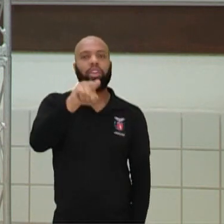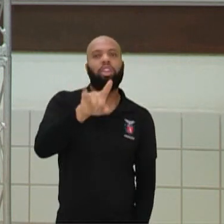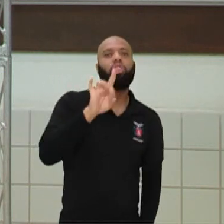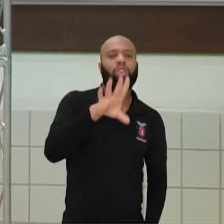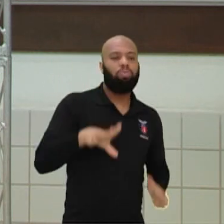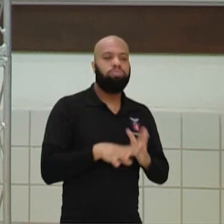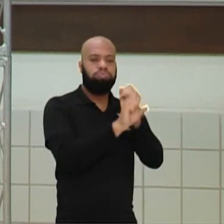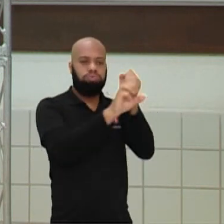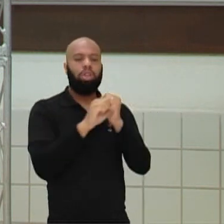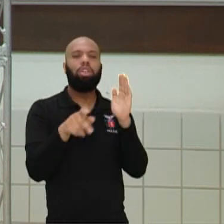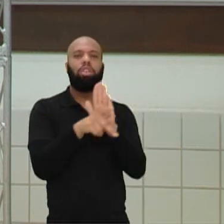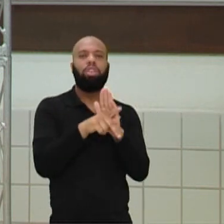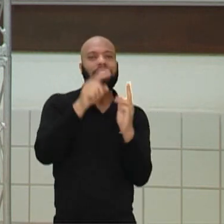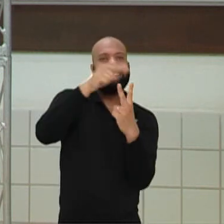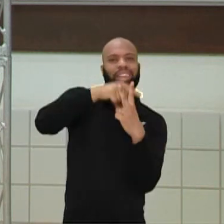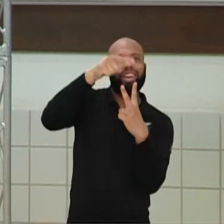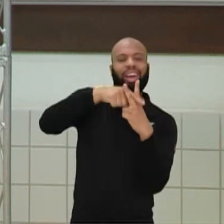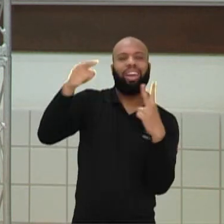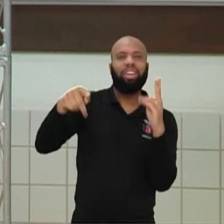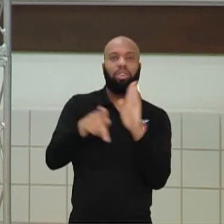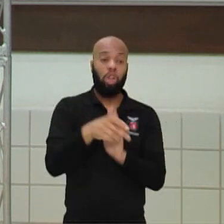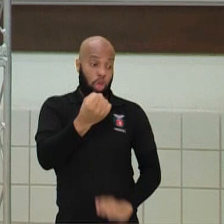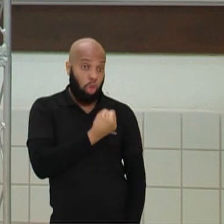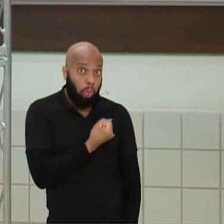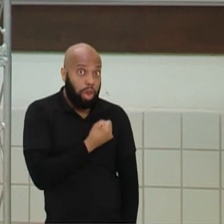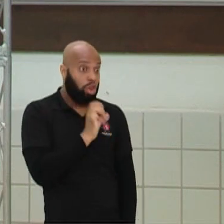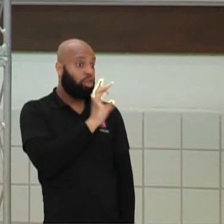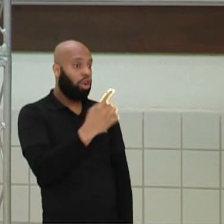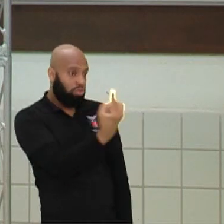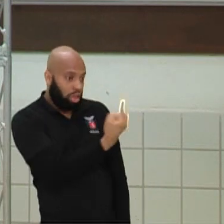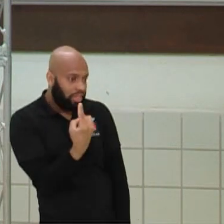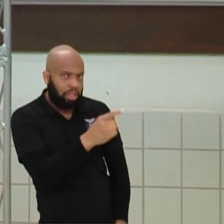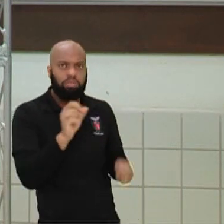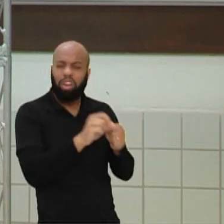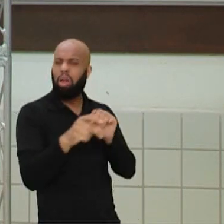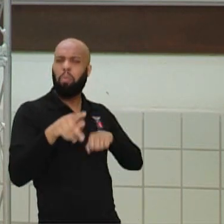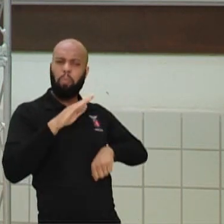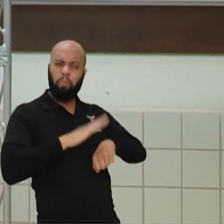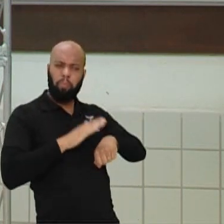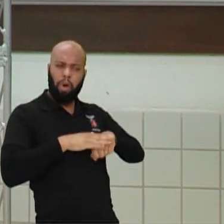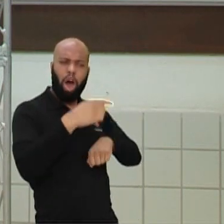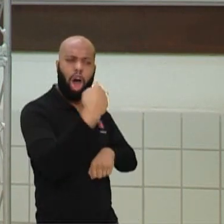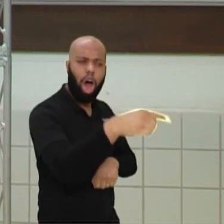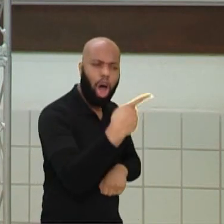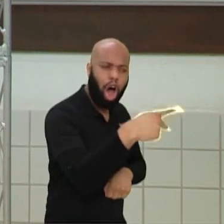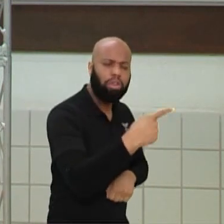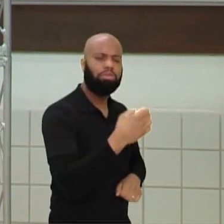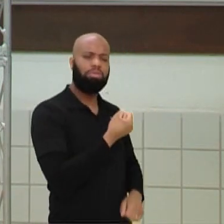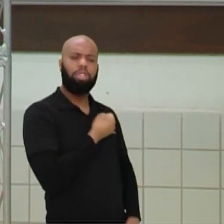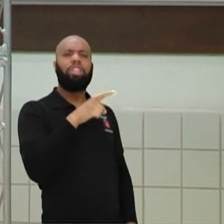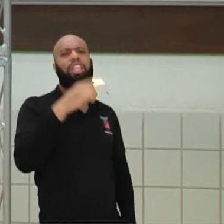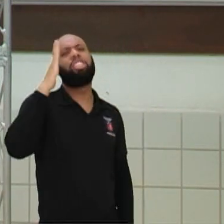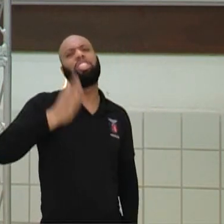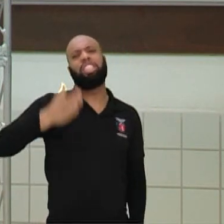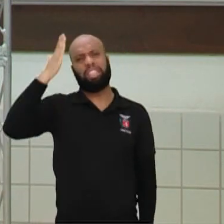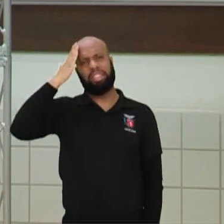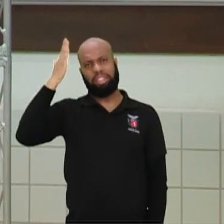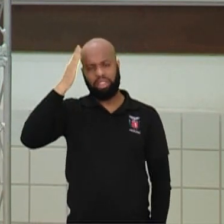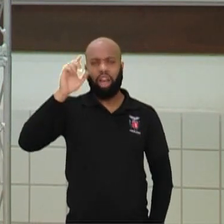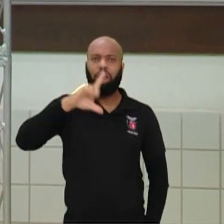só calcular a raiz do número, calcula a raiz do número que você tem, o numeral,